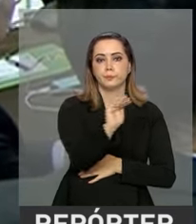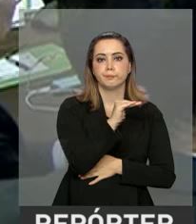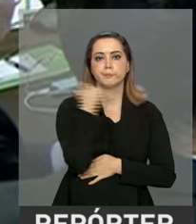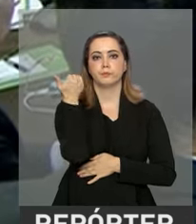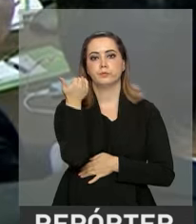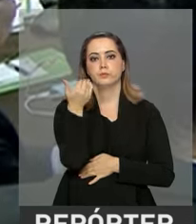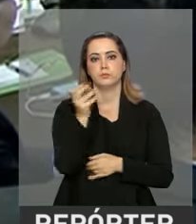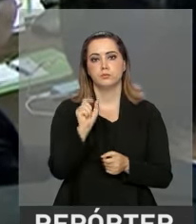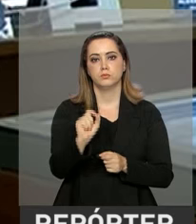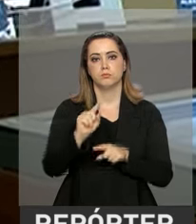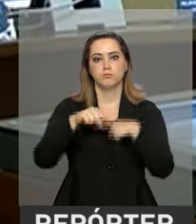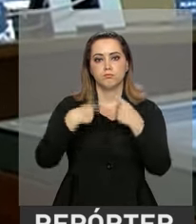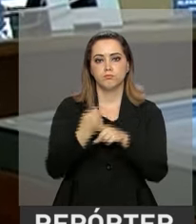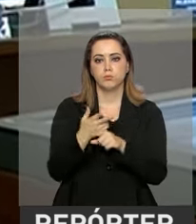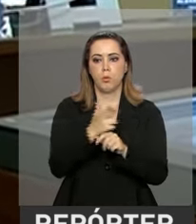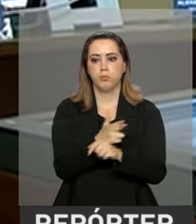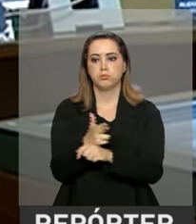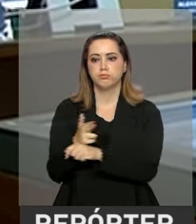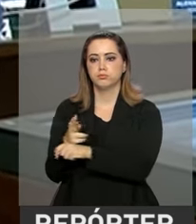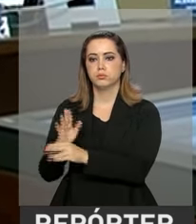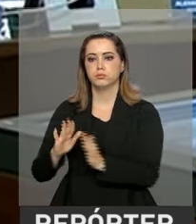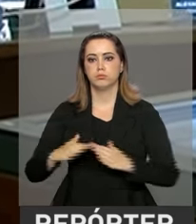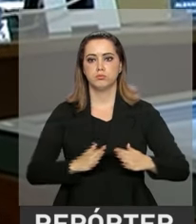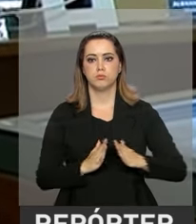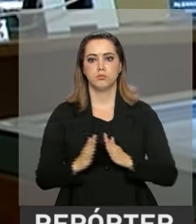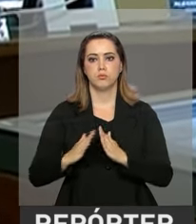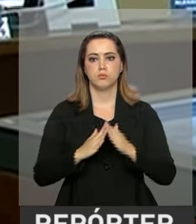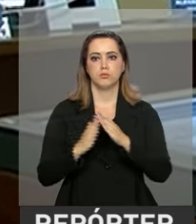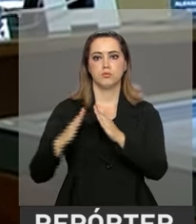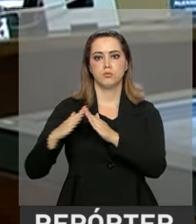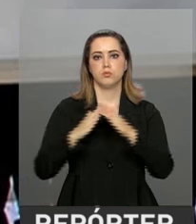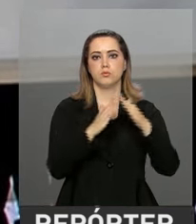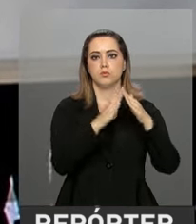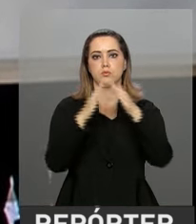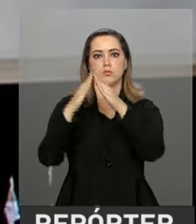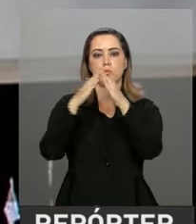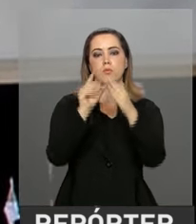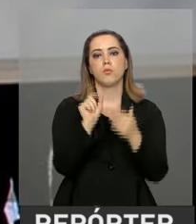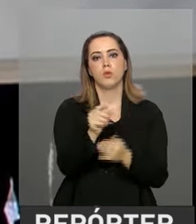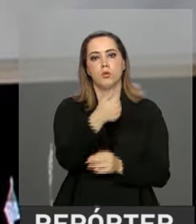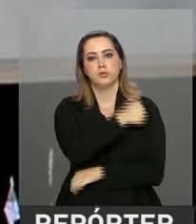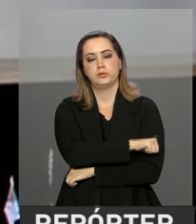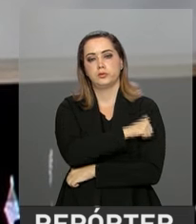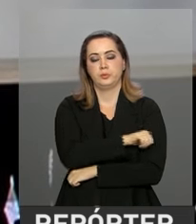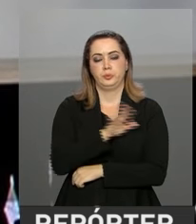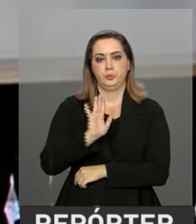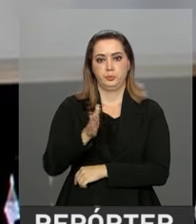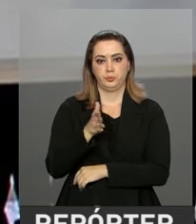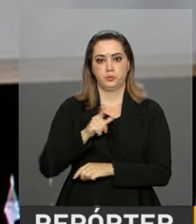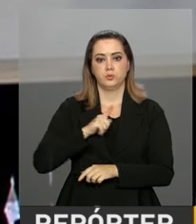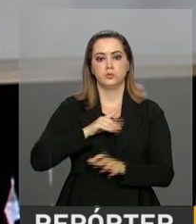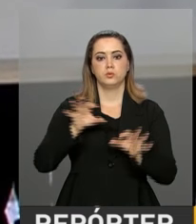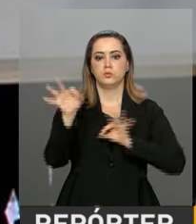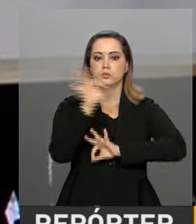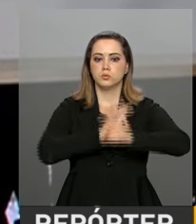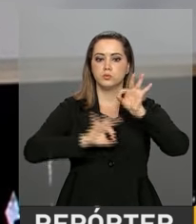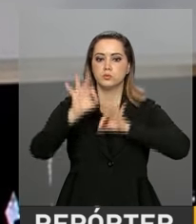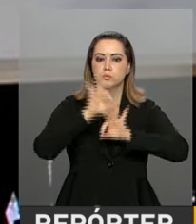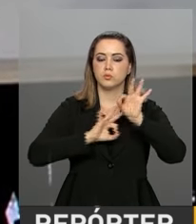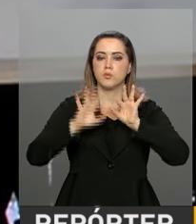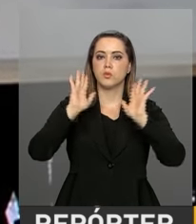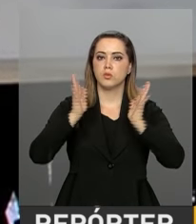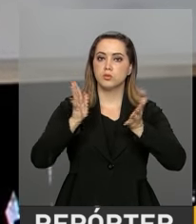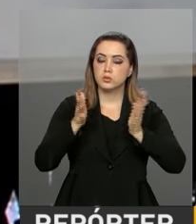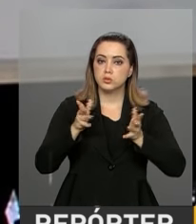Segurança Pública depois de um ataque na comunidade da Maré no Rio de Janeiro. Existe um planejamento feito. Houve uma fatalidade,